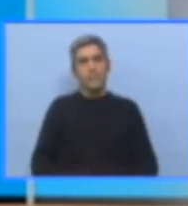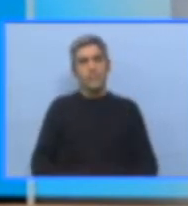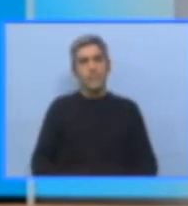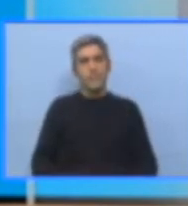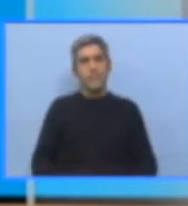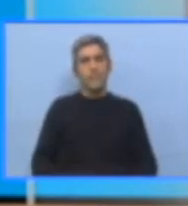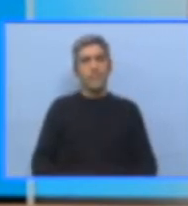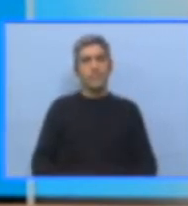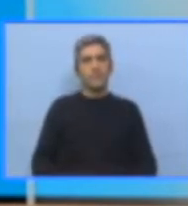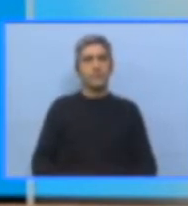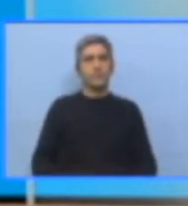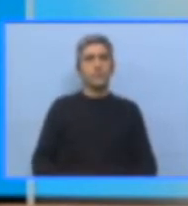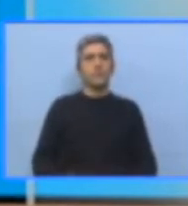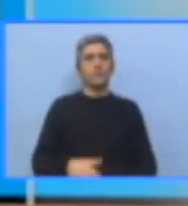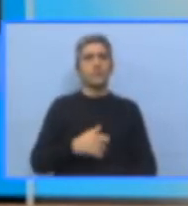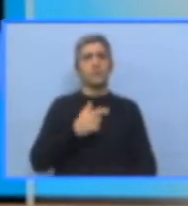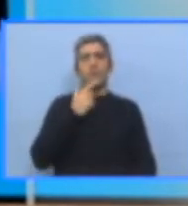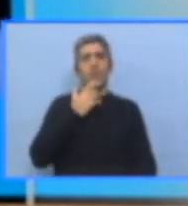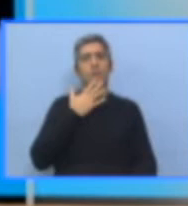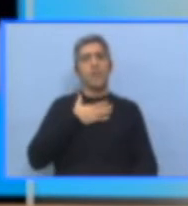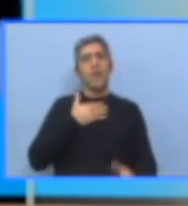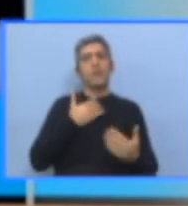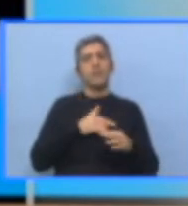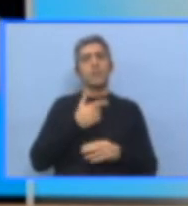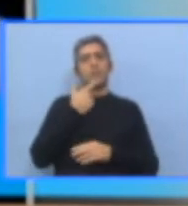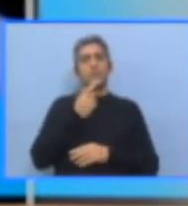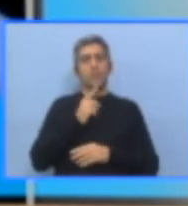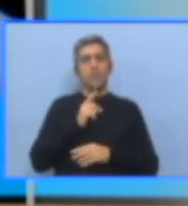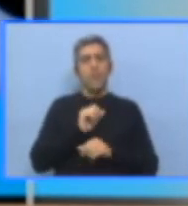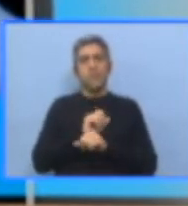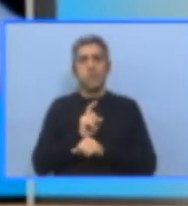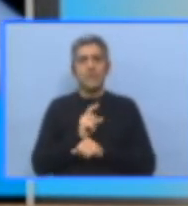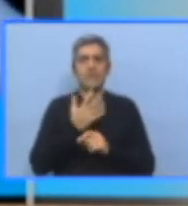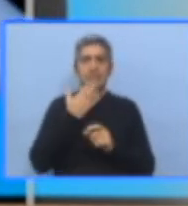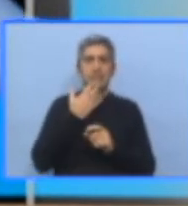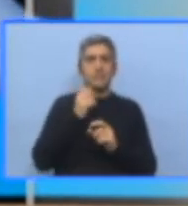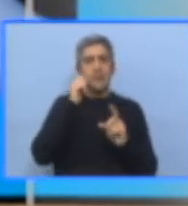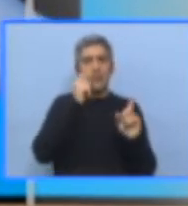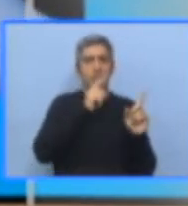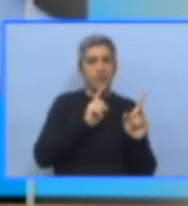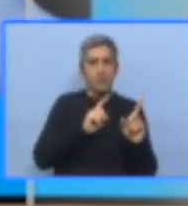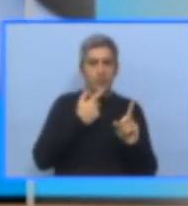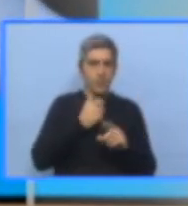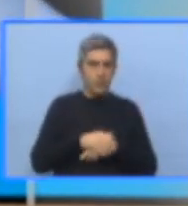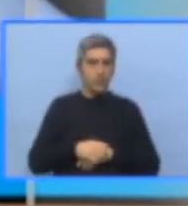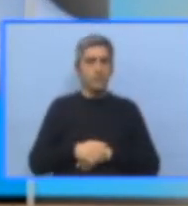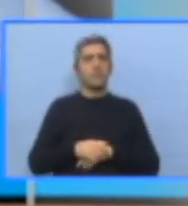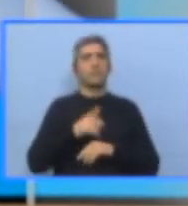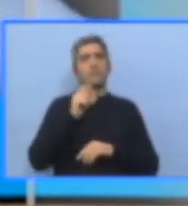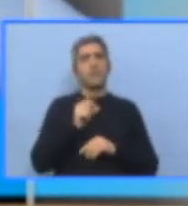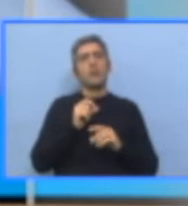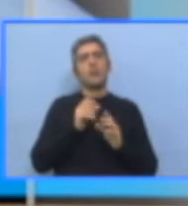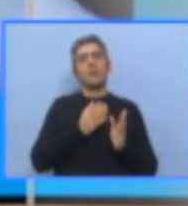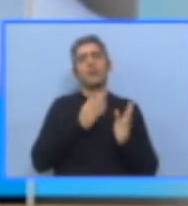isso não nos condicionar demasiado. Mas aqui também